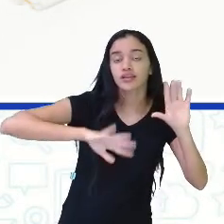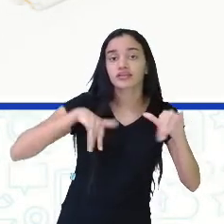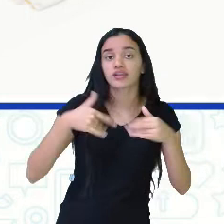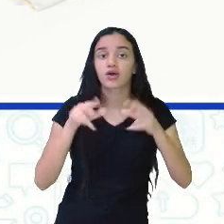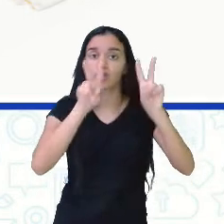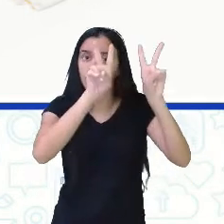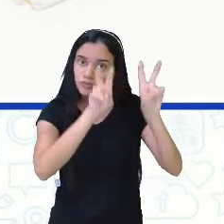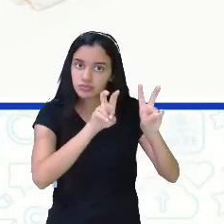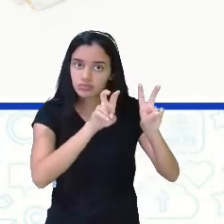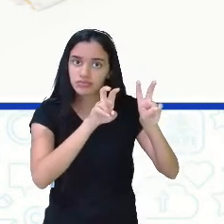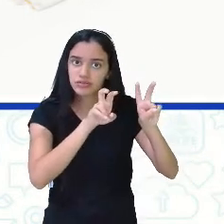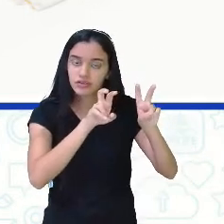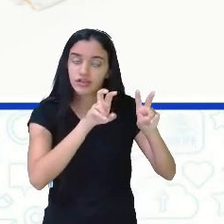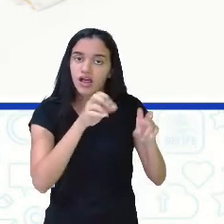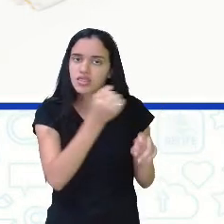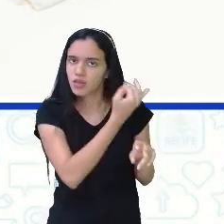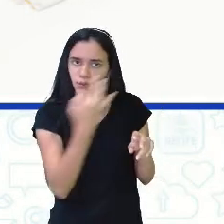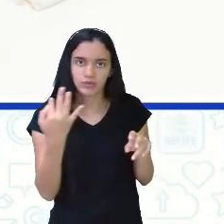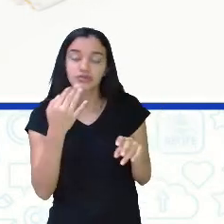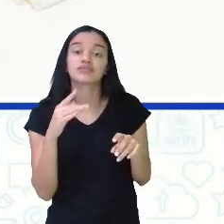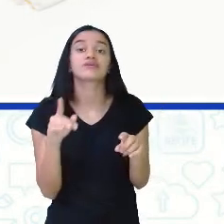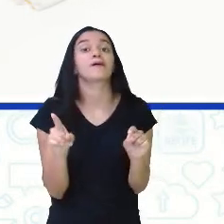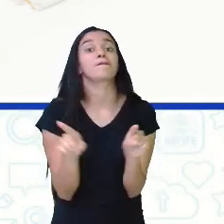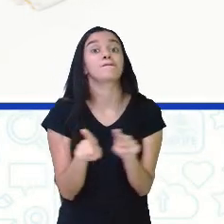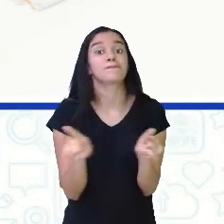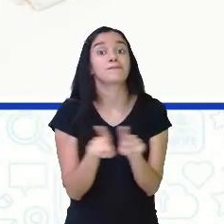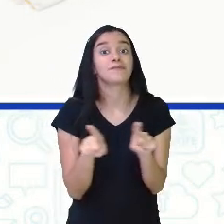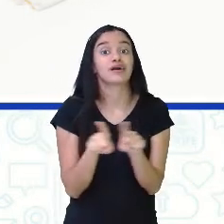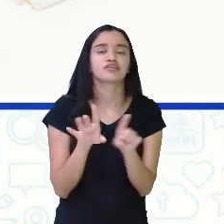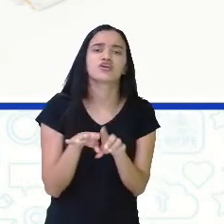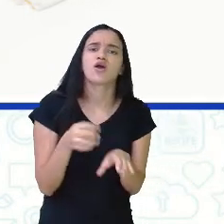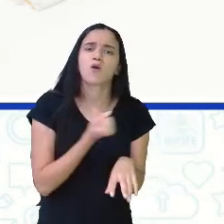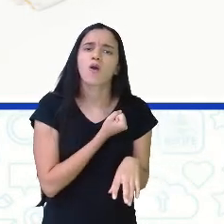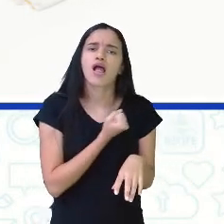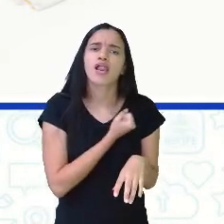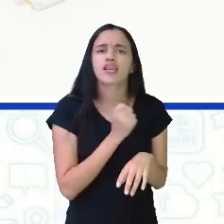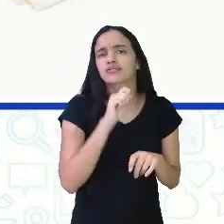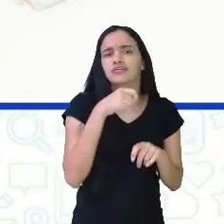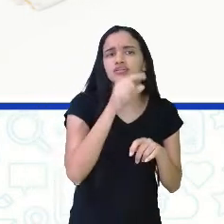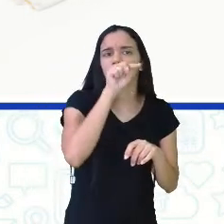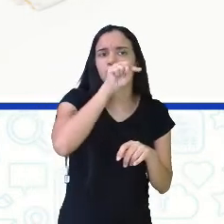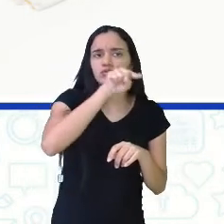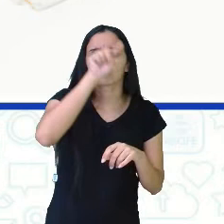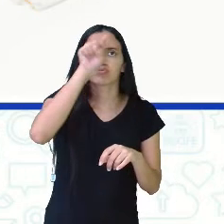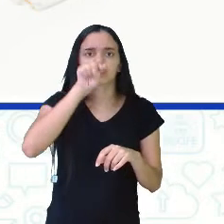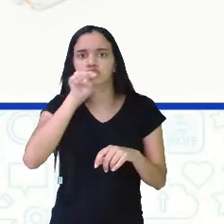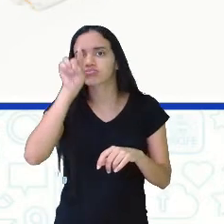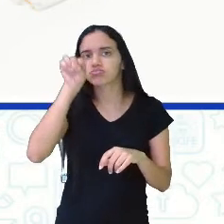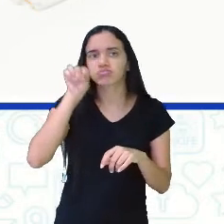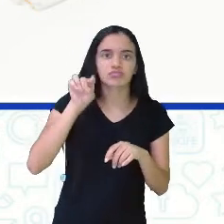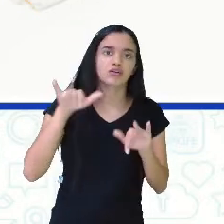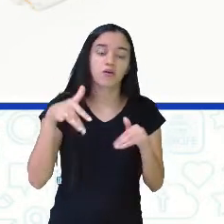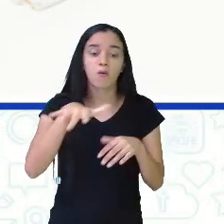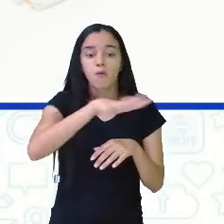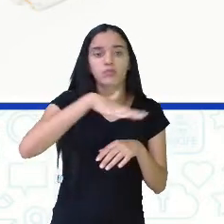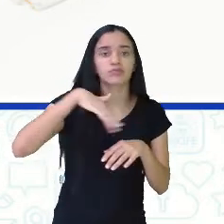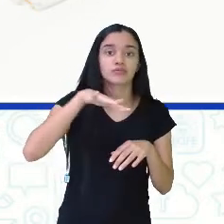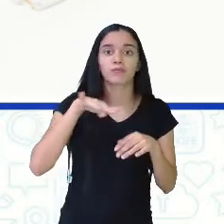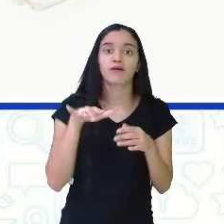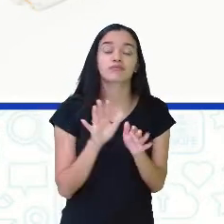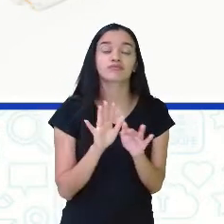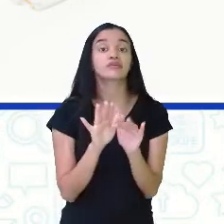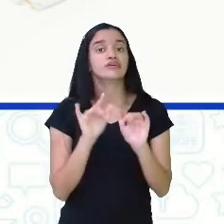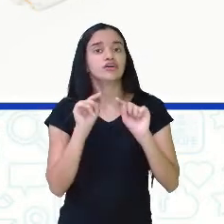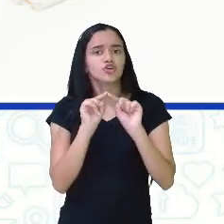entra na contagem, mas o caractere sim. Então, qualquer letra, sinal de pontuação ou espaço em branco. Então, tudo que você